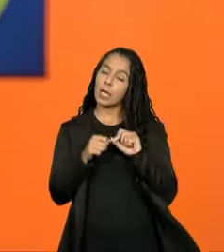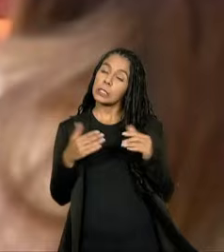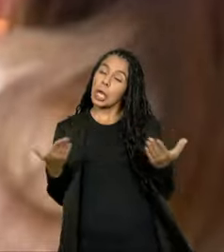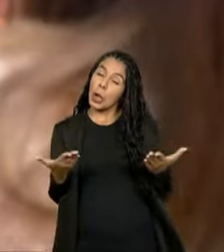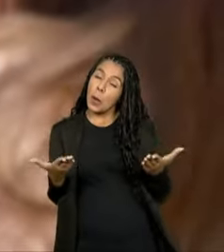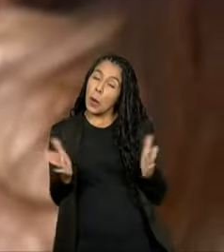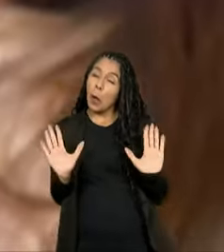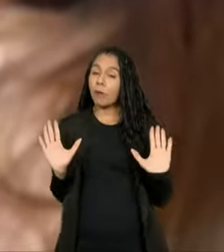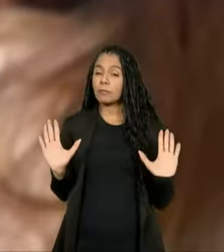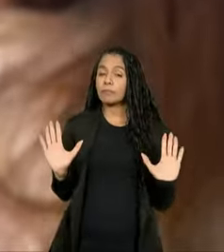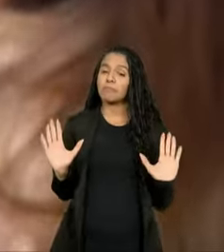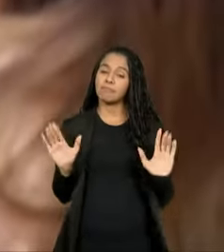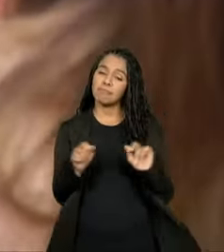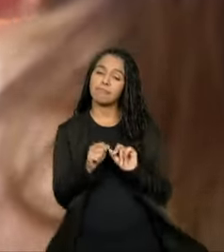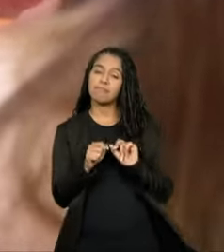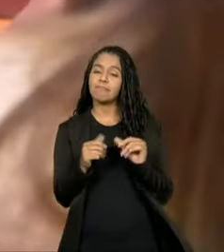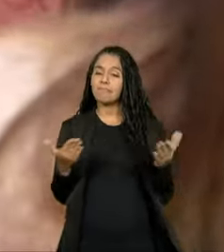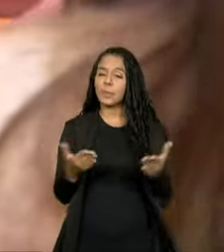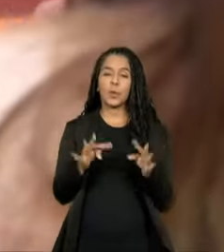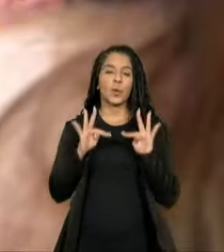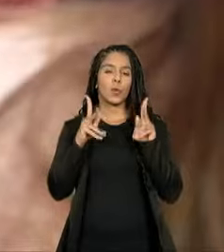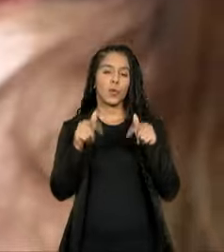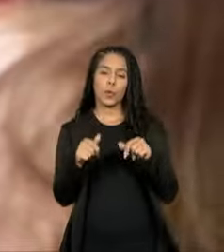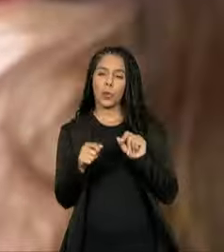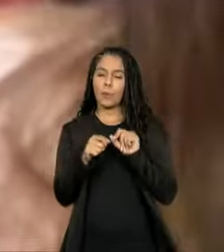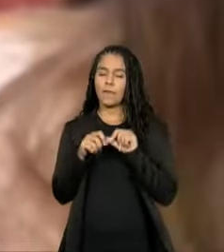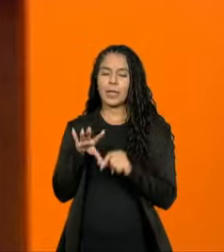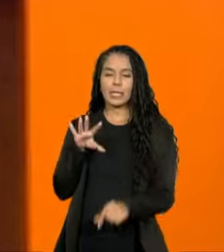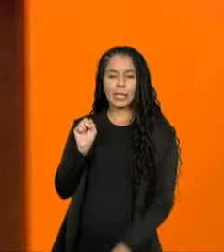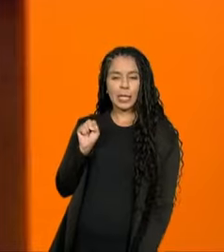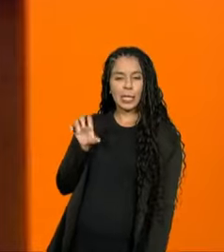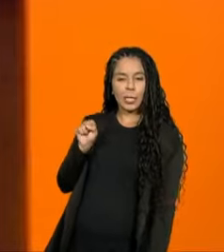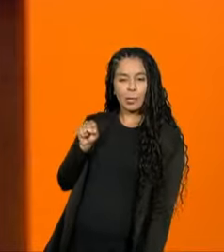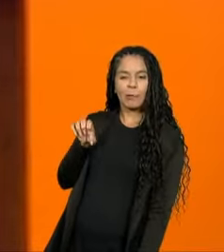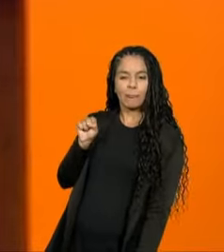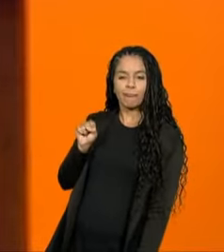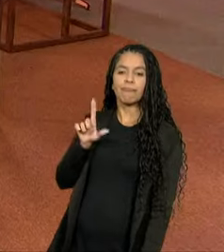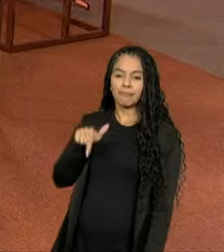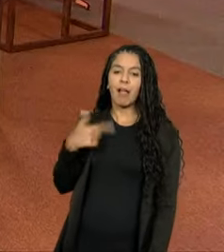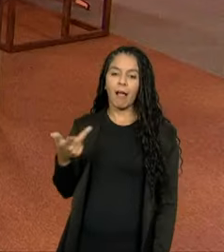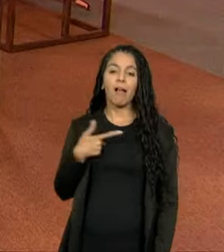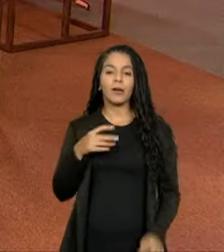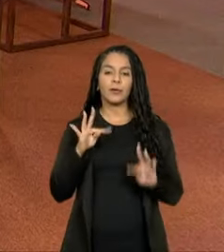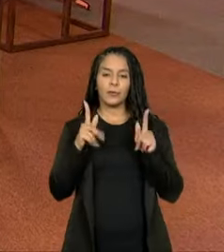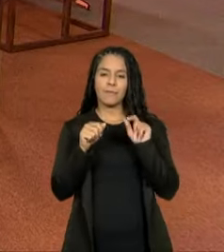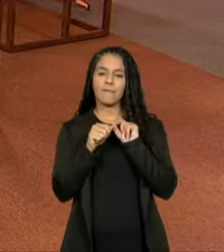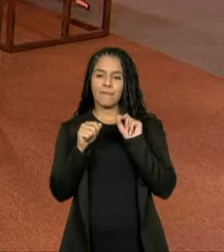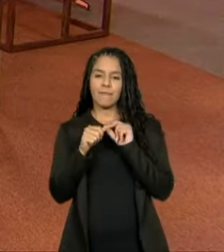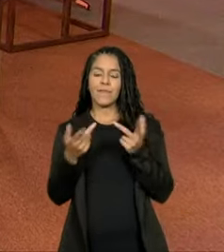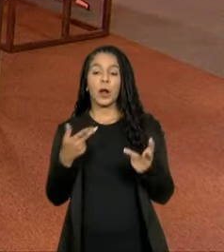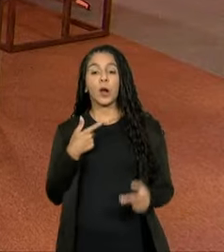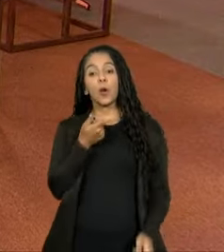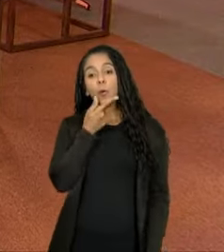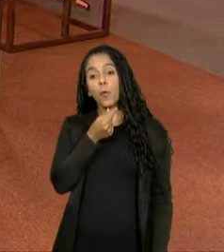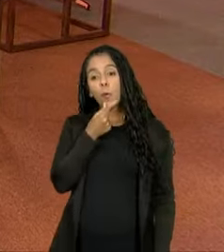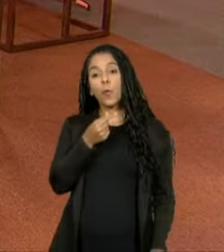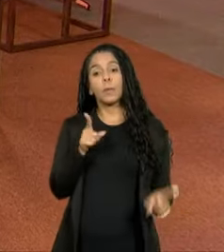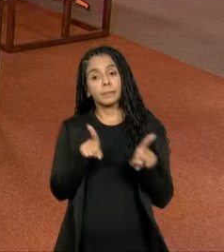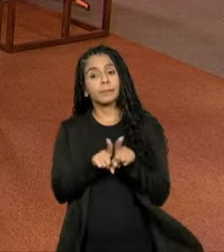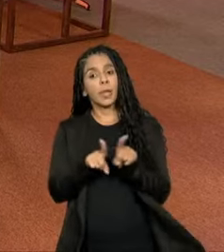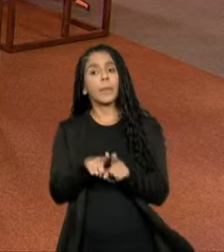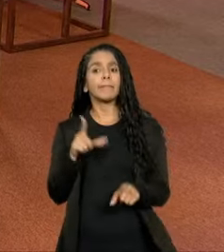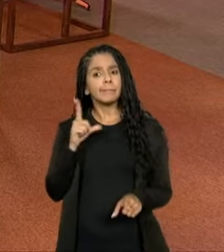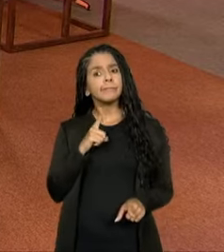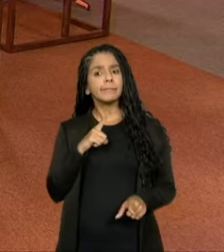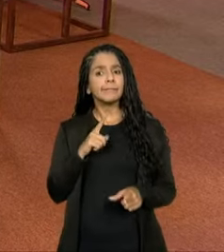agora. Agora, também, todo mundo. Como todo mundo aqui fazendo. Thomas, você não precisa. Tem de homem. Tem de homem também, claro.